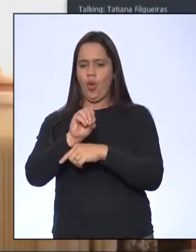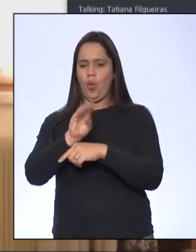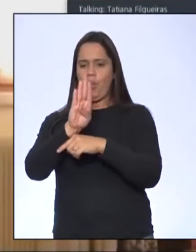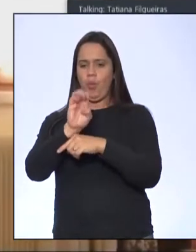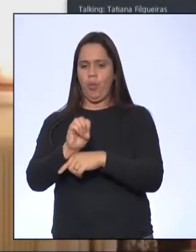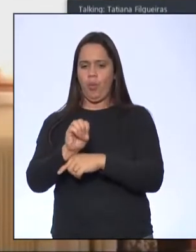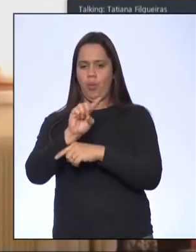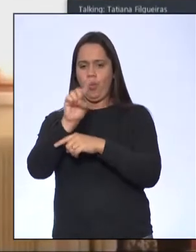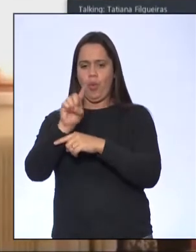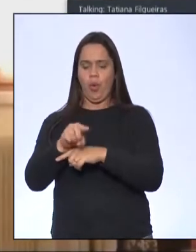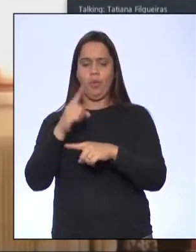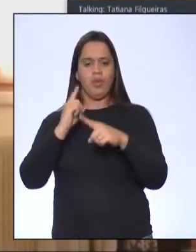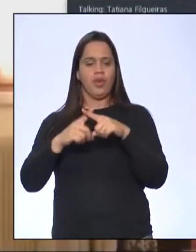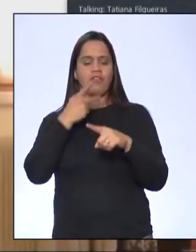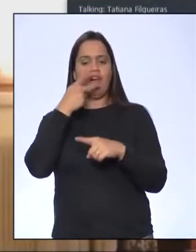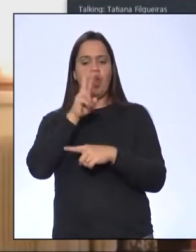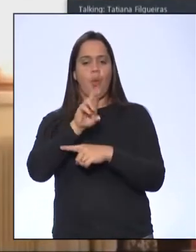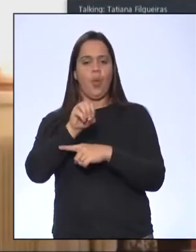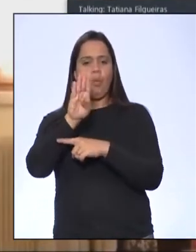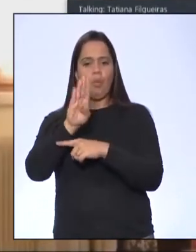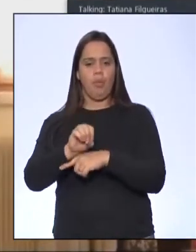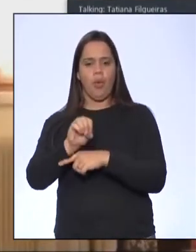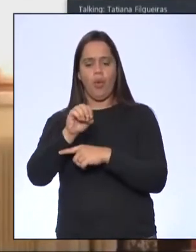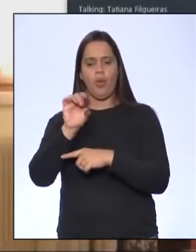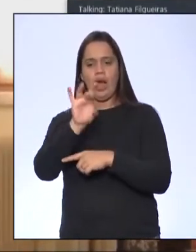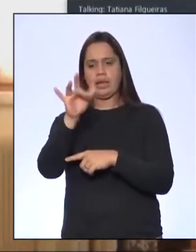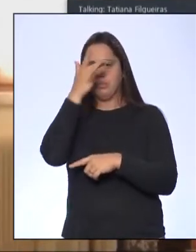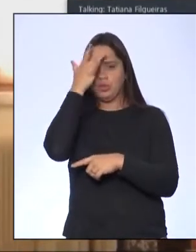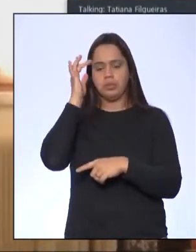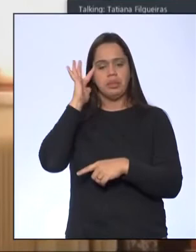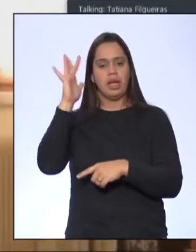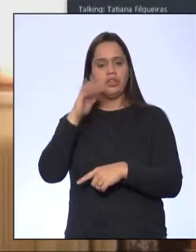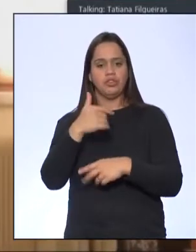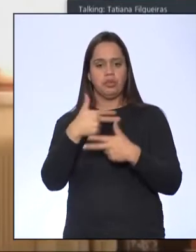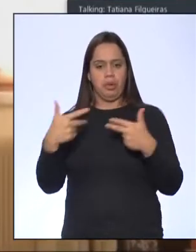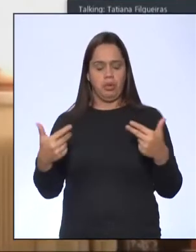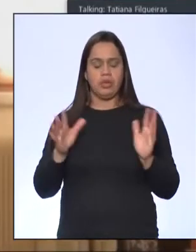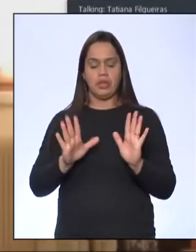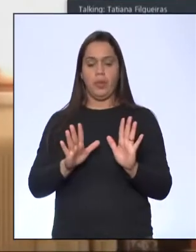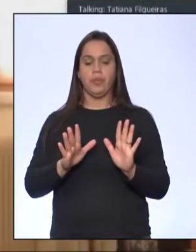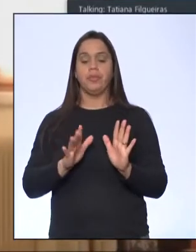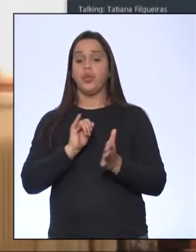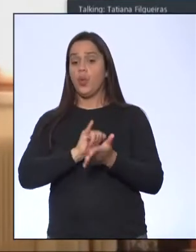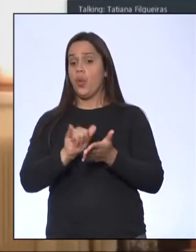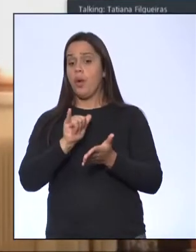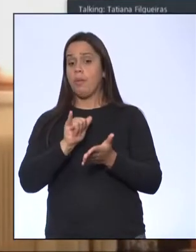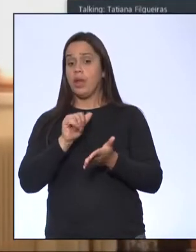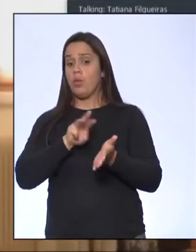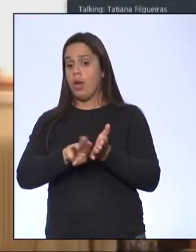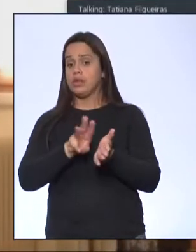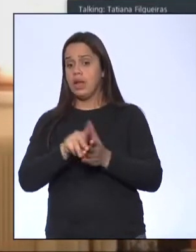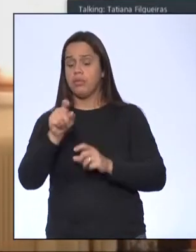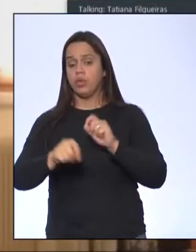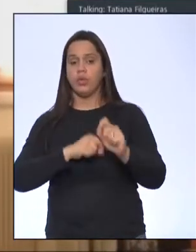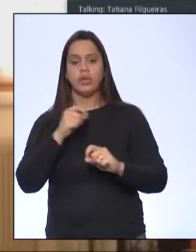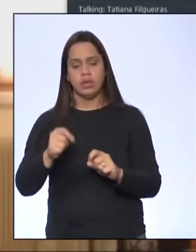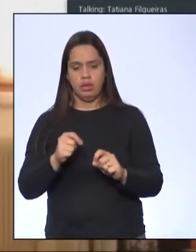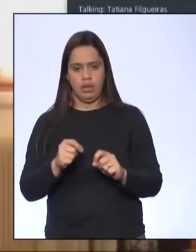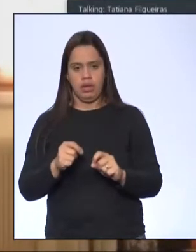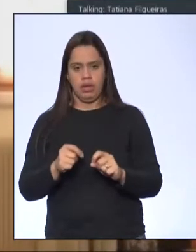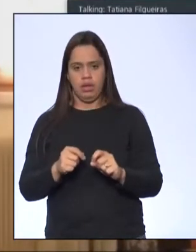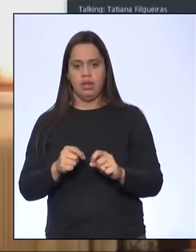fala robô, cada um imagina uma coisa. Pelo WhatsApp, uma ferramenta que permite o aluno preencher